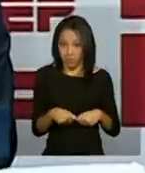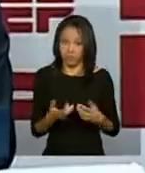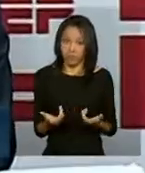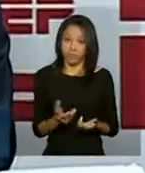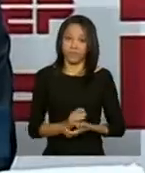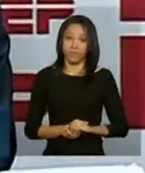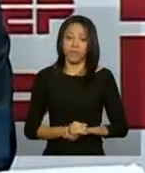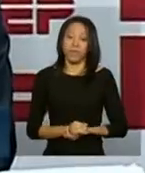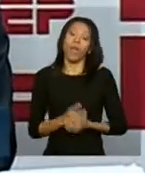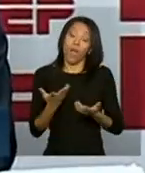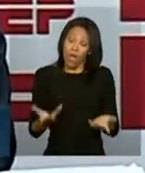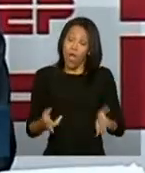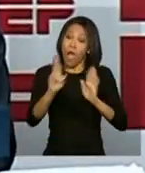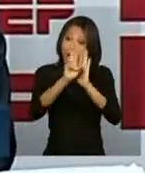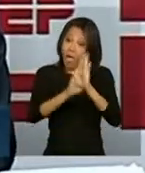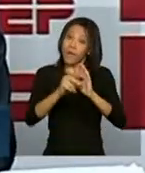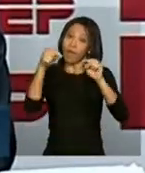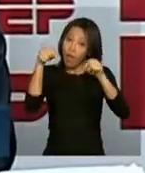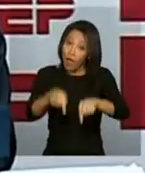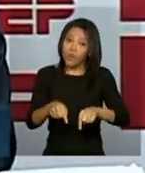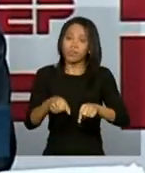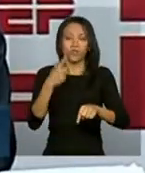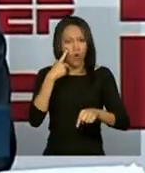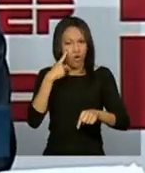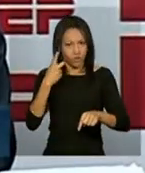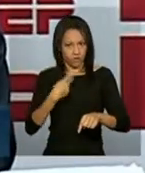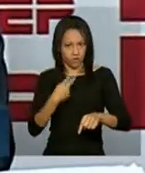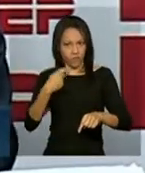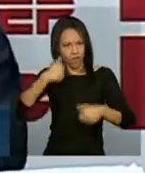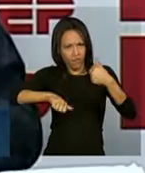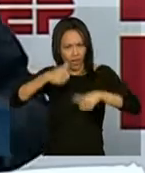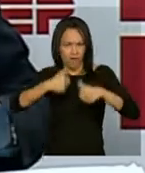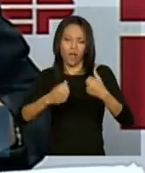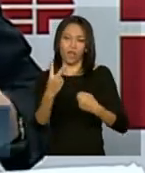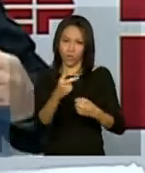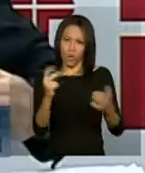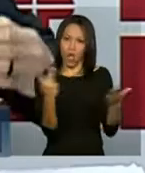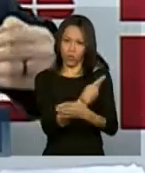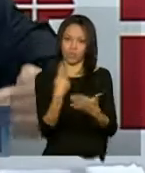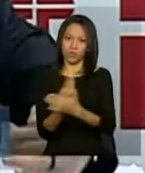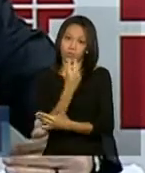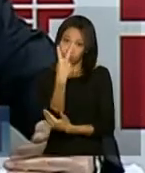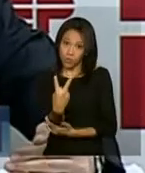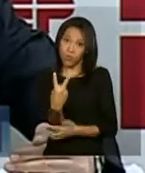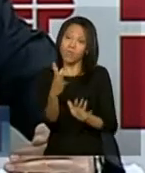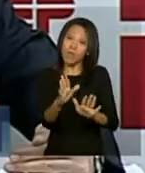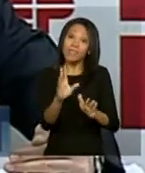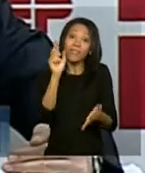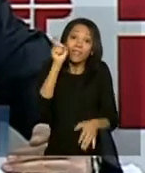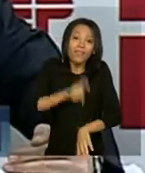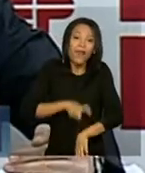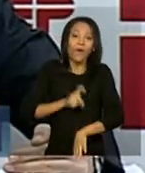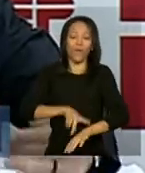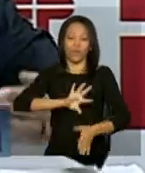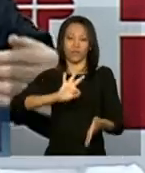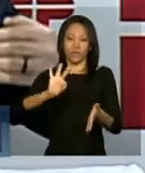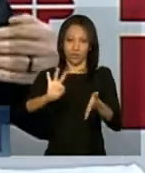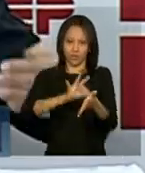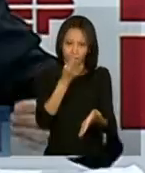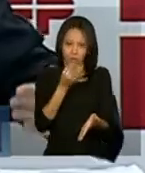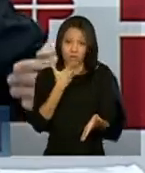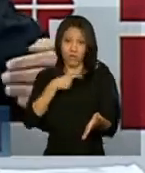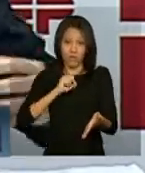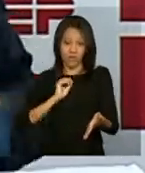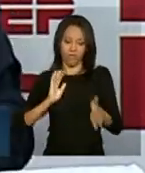o padrão é esse. Nós vamos analisar esses 2 casos, porém, vale o momento da inscrição. Né? Quem